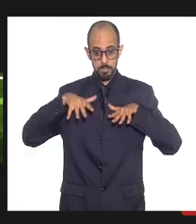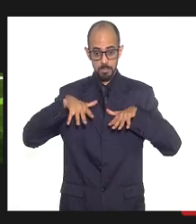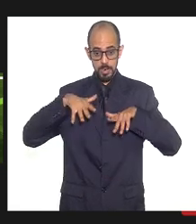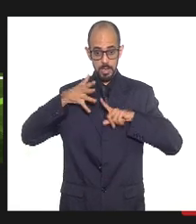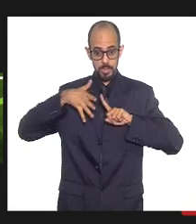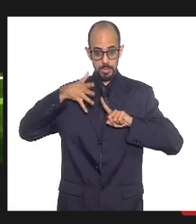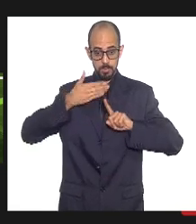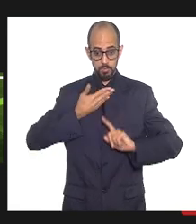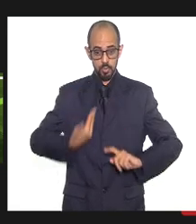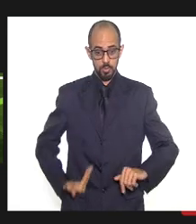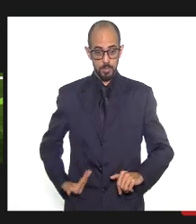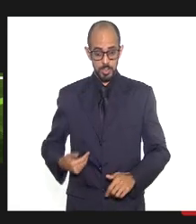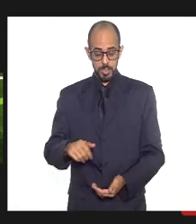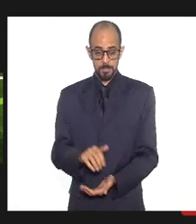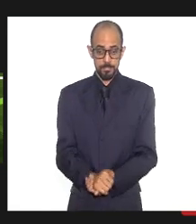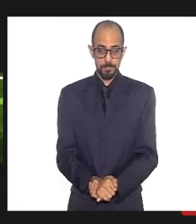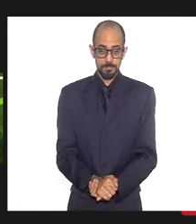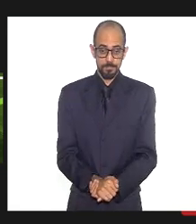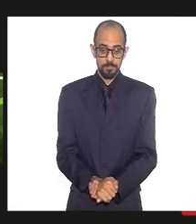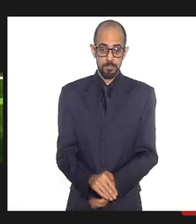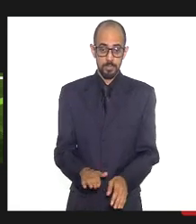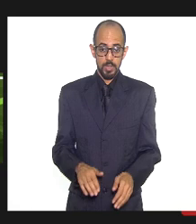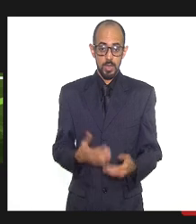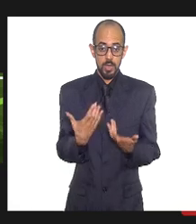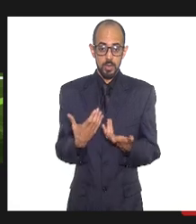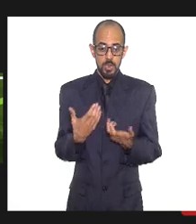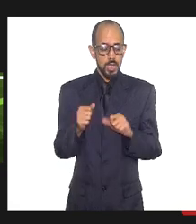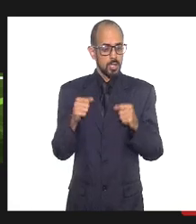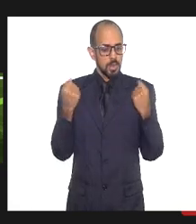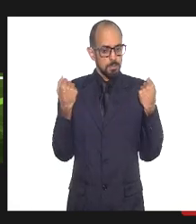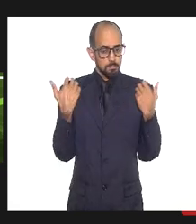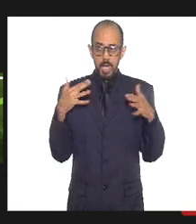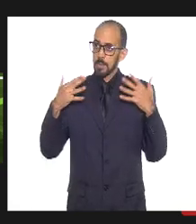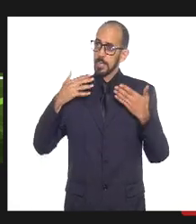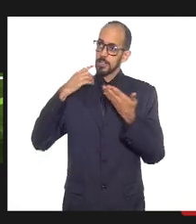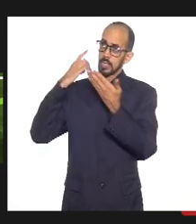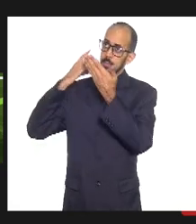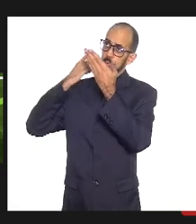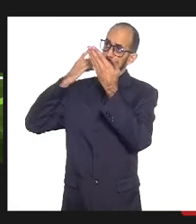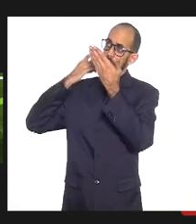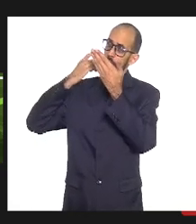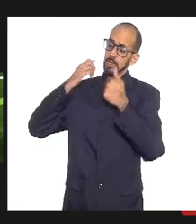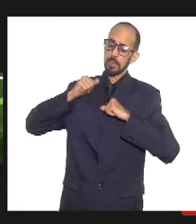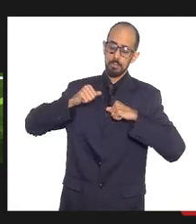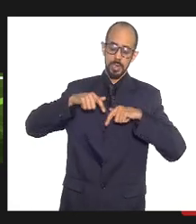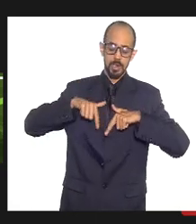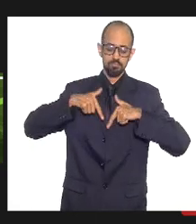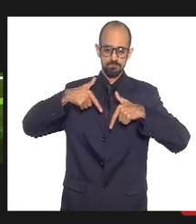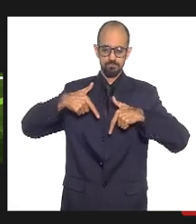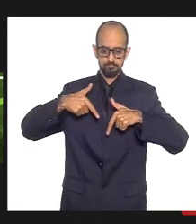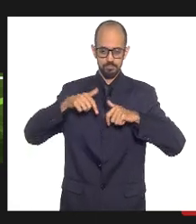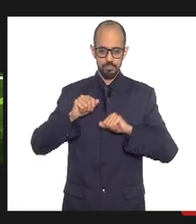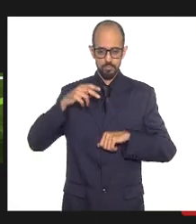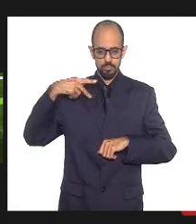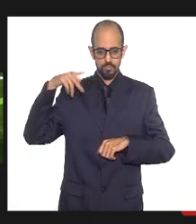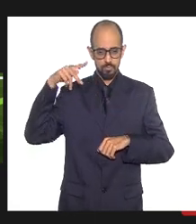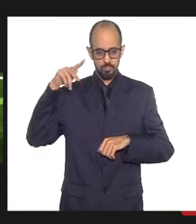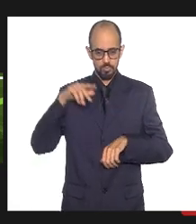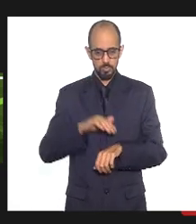Eu quero começar parabenizando a deputada pela iniciativa